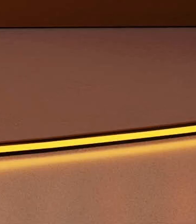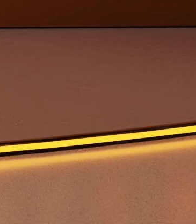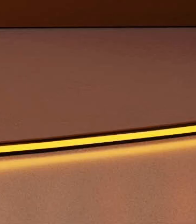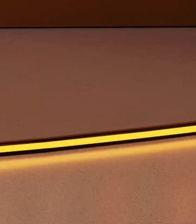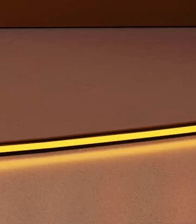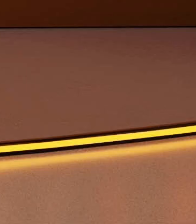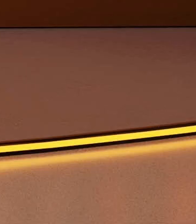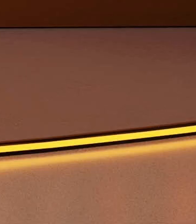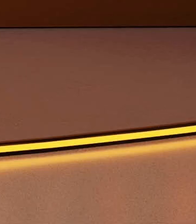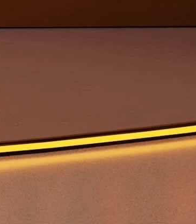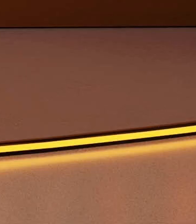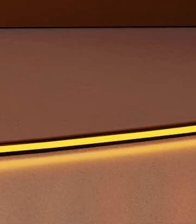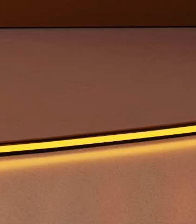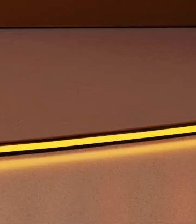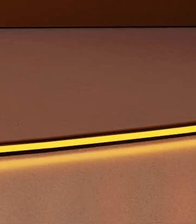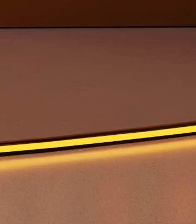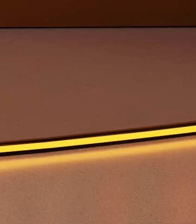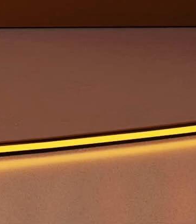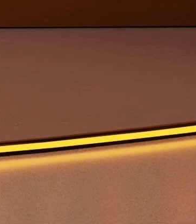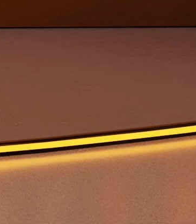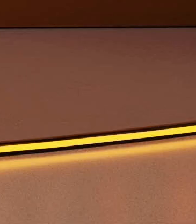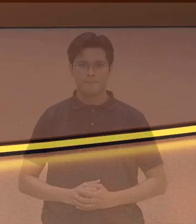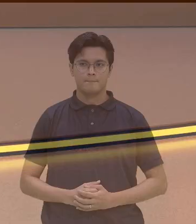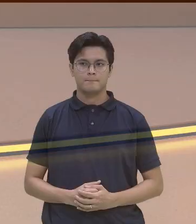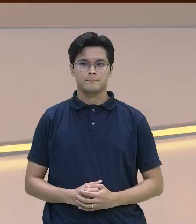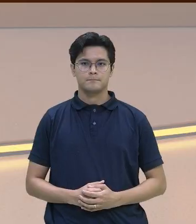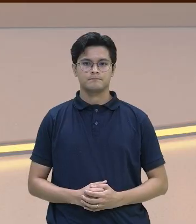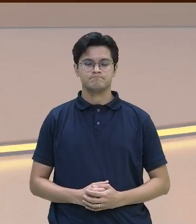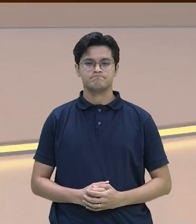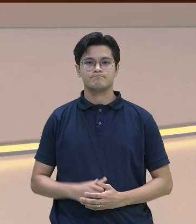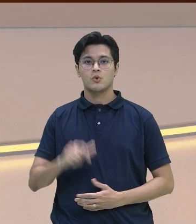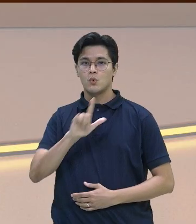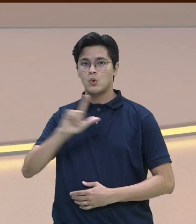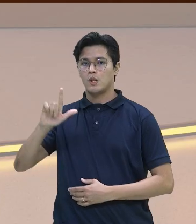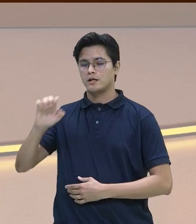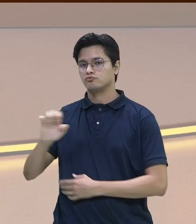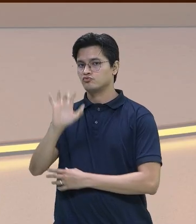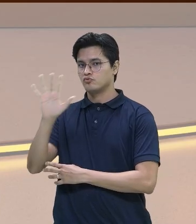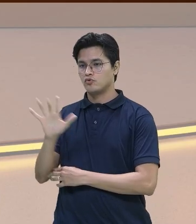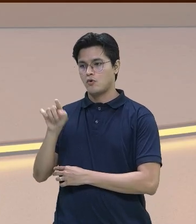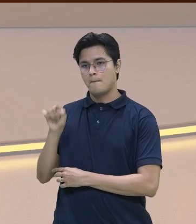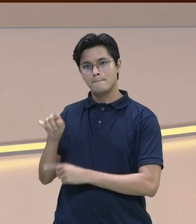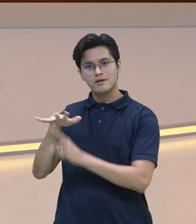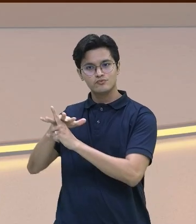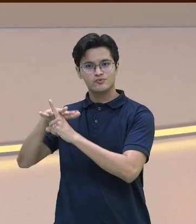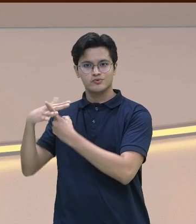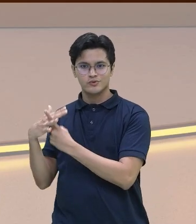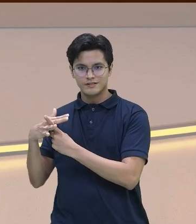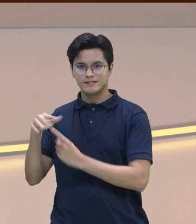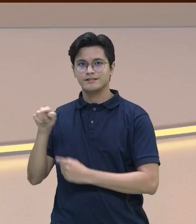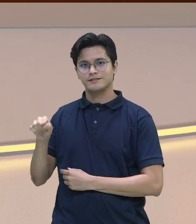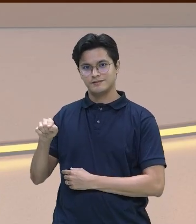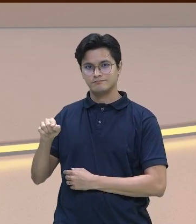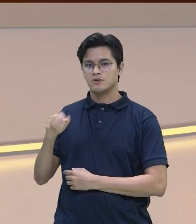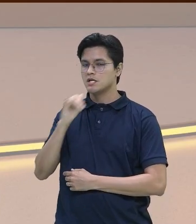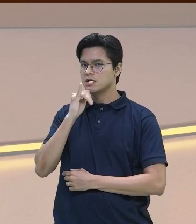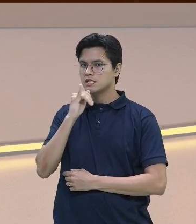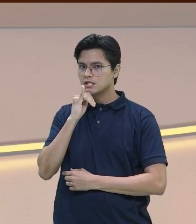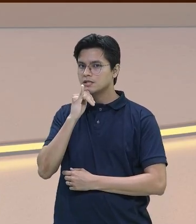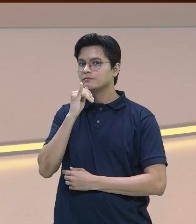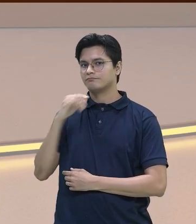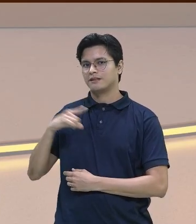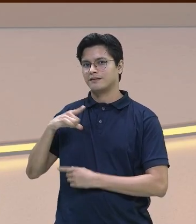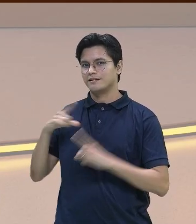do leste europeu, que eram socialistas, né, a dificuldade de ir, por exemplo, para o